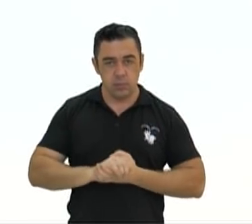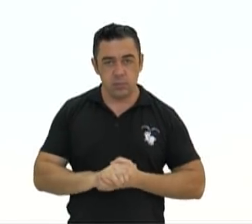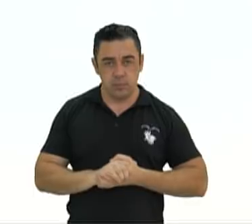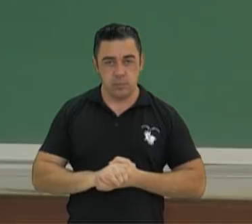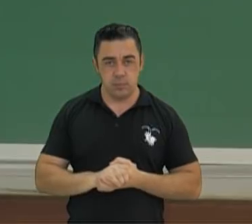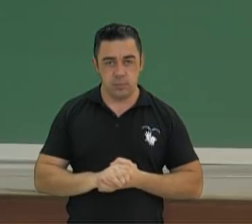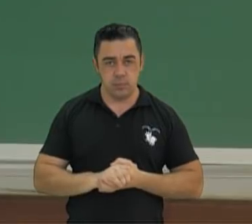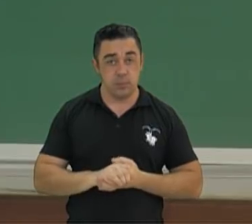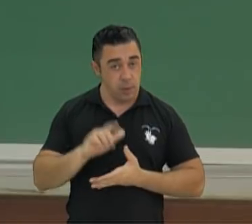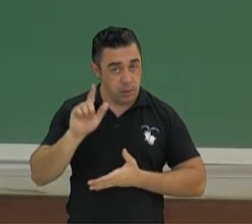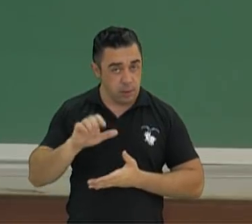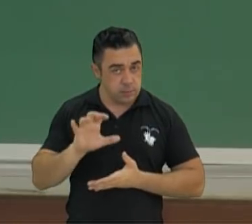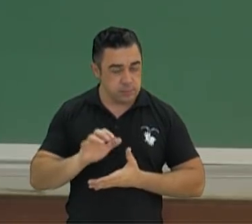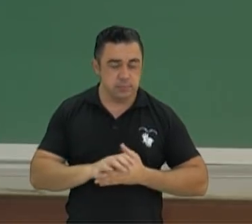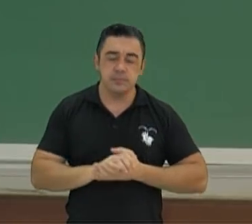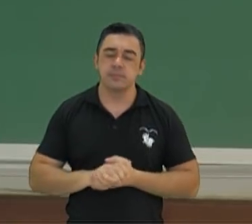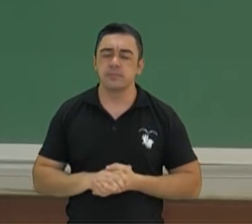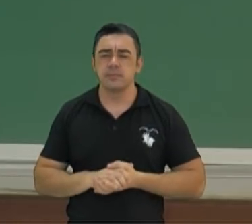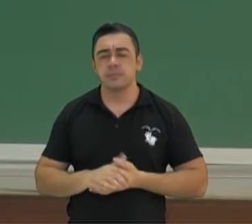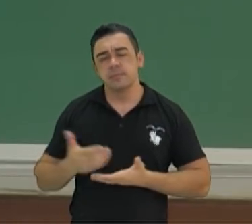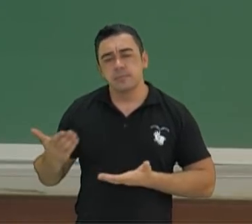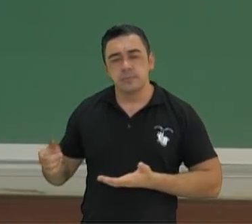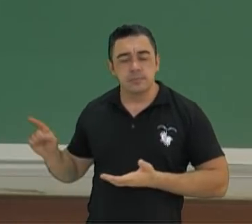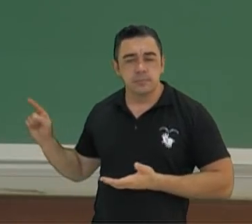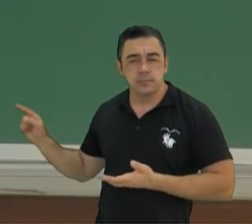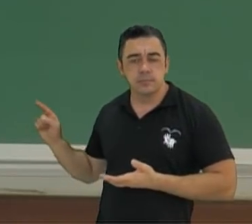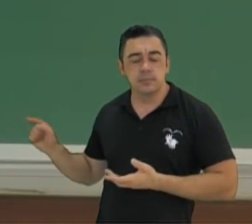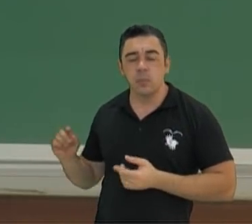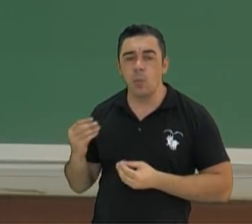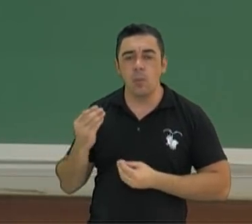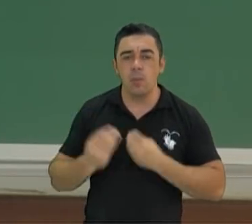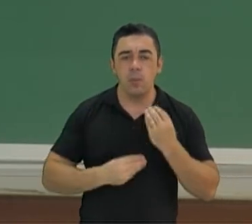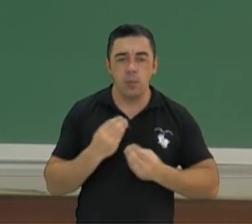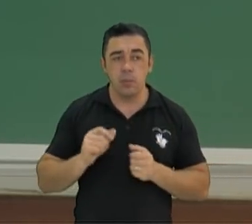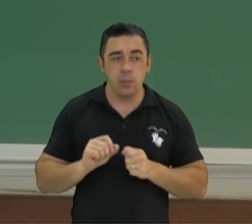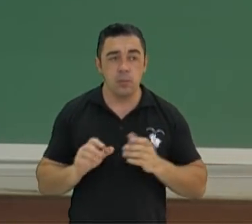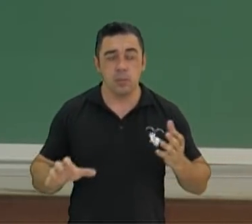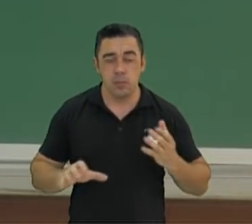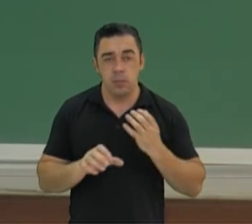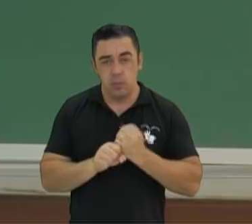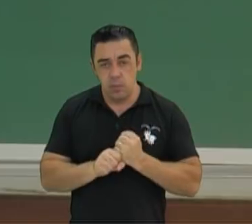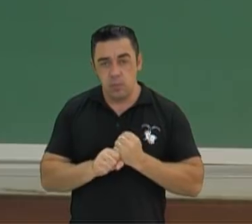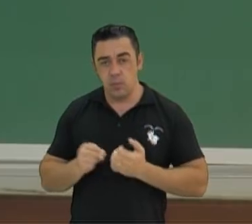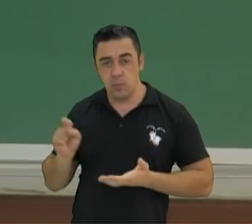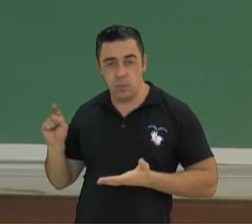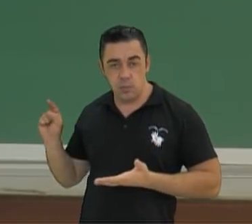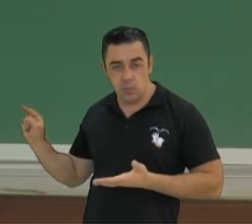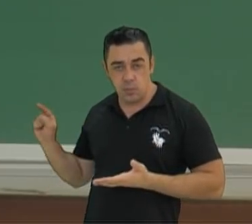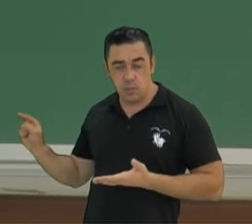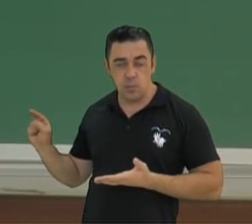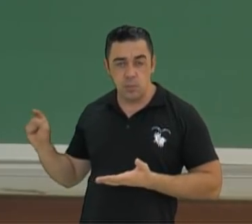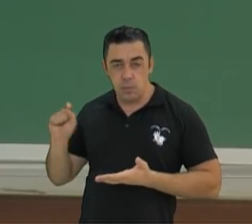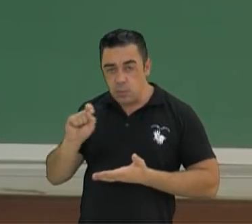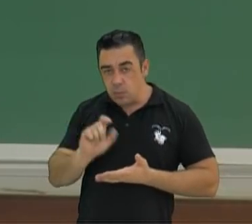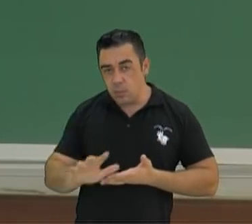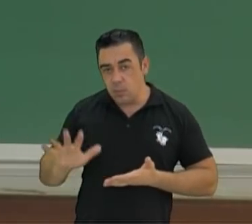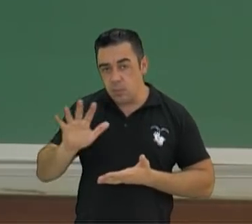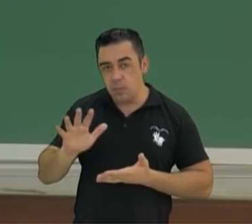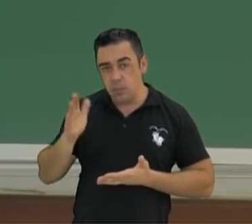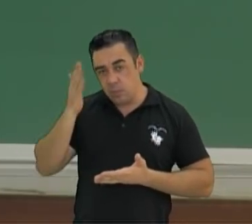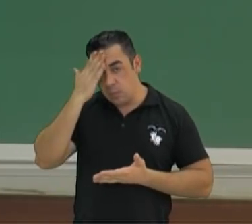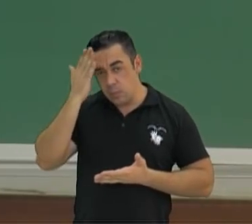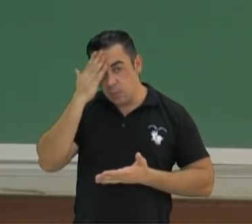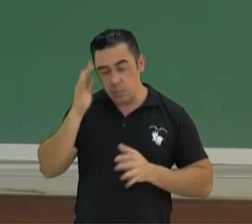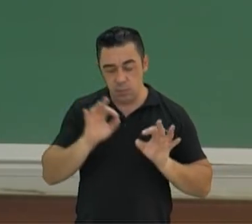paralelepípedo. Não é verdade? Então, o que a gente tem que fazer? Para eu poder calcular o valor dessa figura inteira, eu tenho